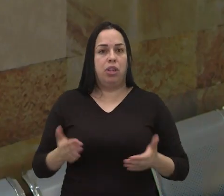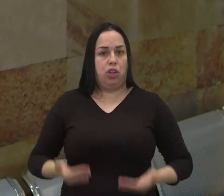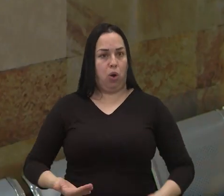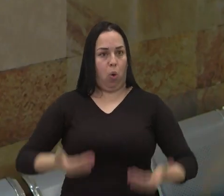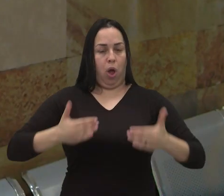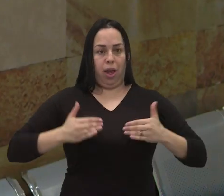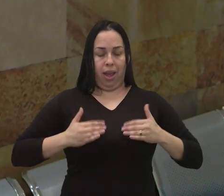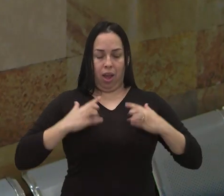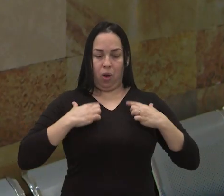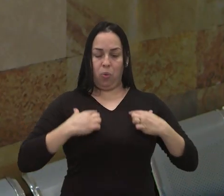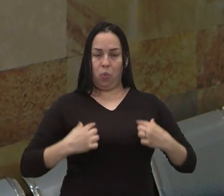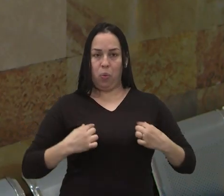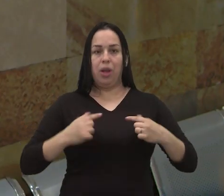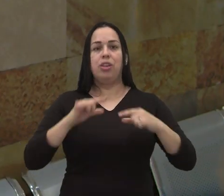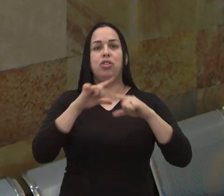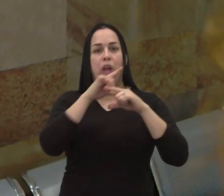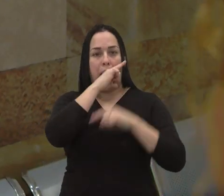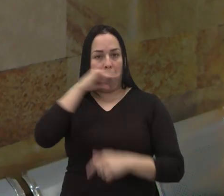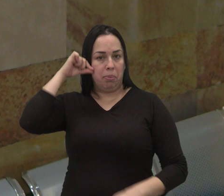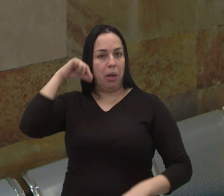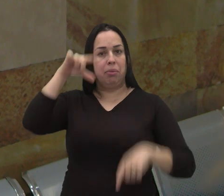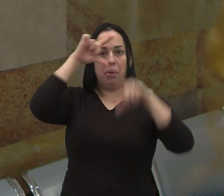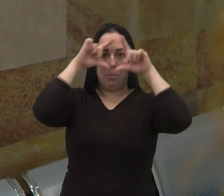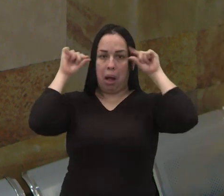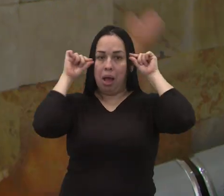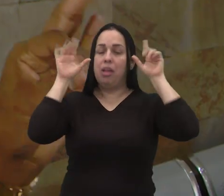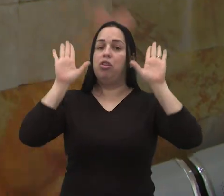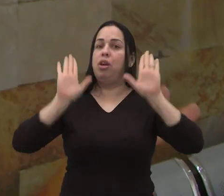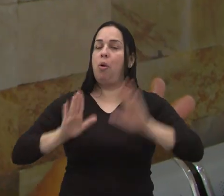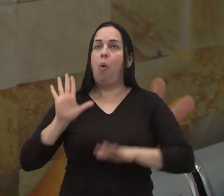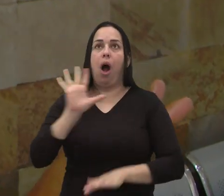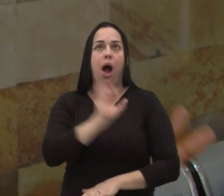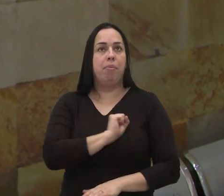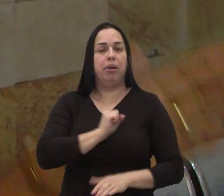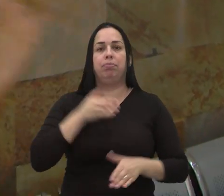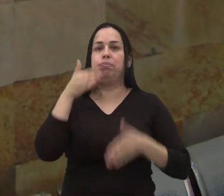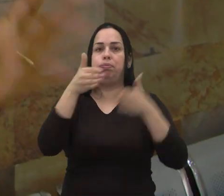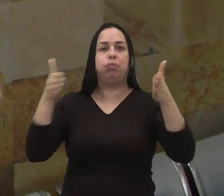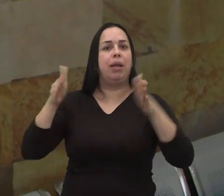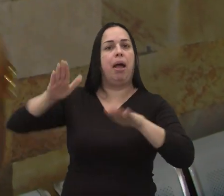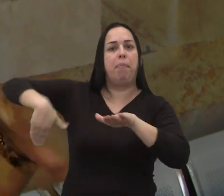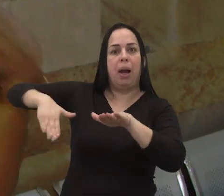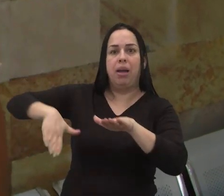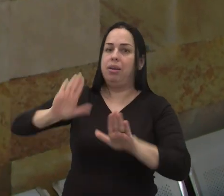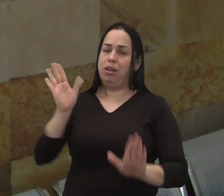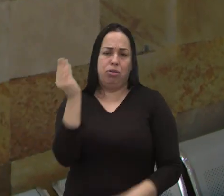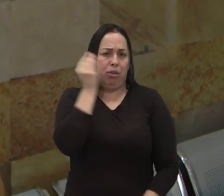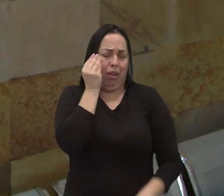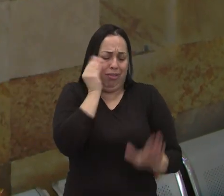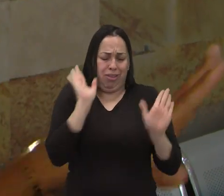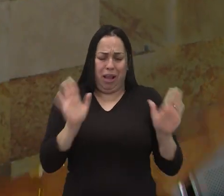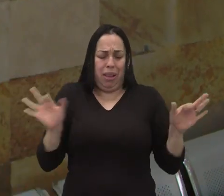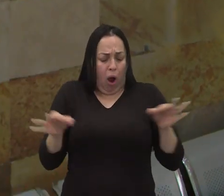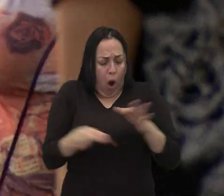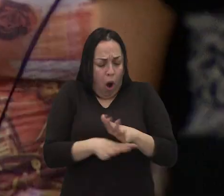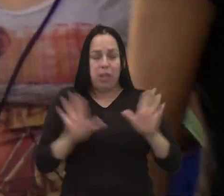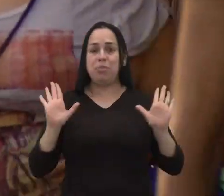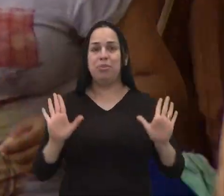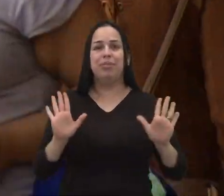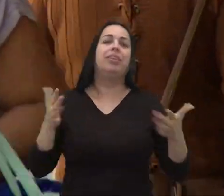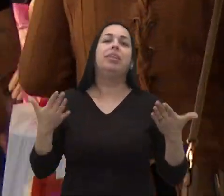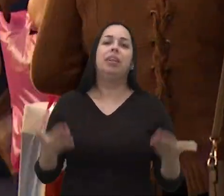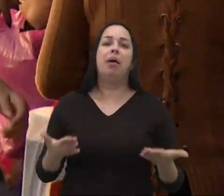encontrei biquíni que põe prótese, já comprei o maiô que põe prótese. Eu amo praia, né? Então o negócio é praia, então já fui, já testei, tá ótimo.